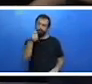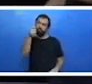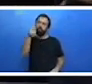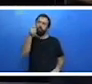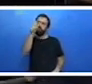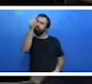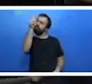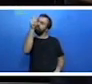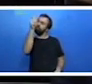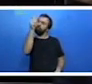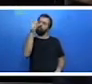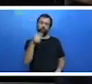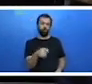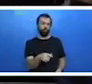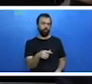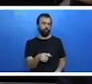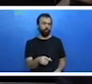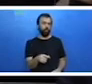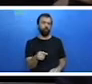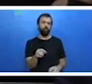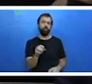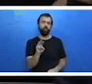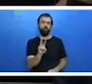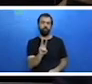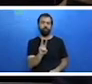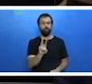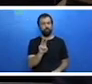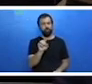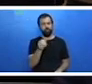medindo a temperatura da pessoa,